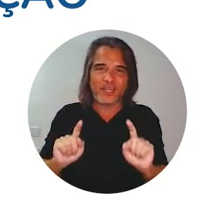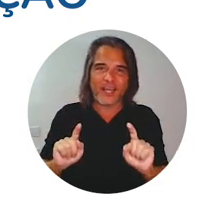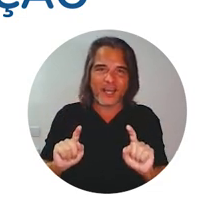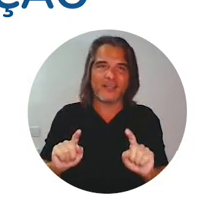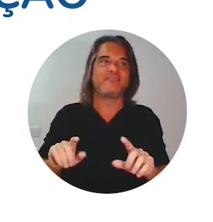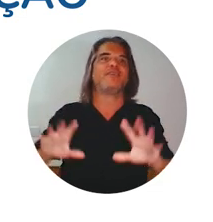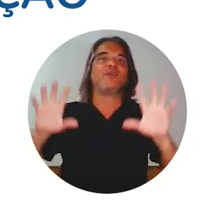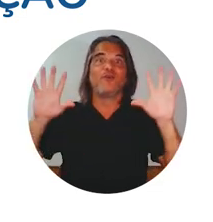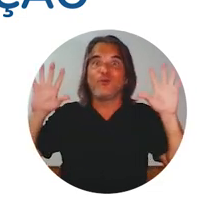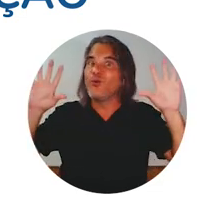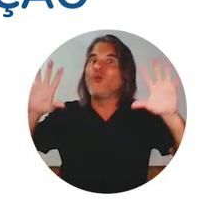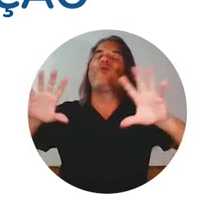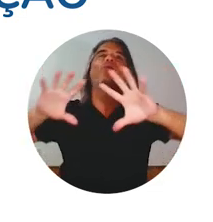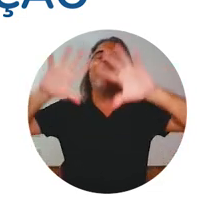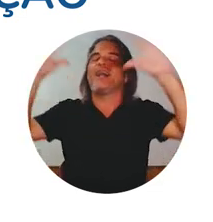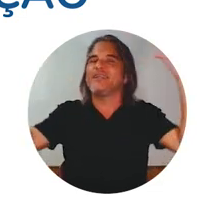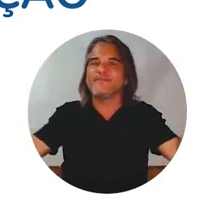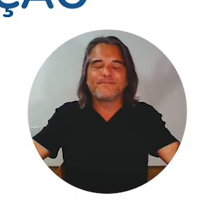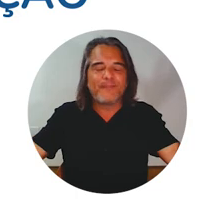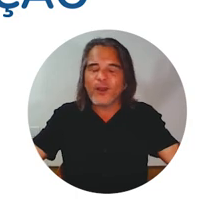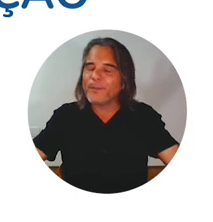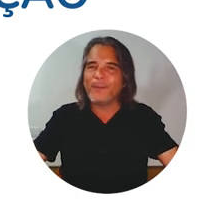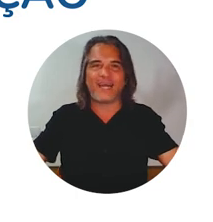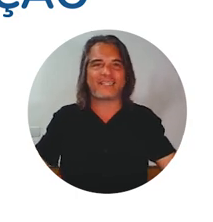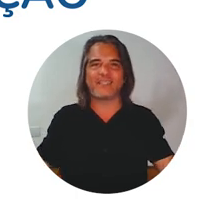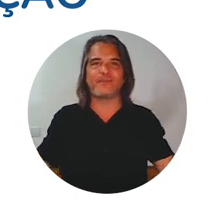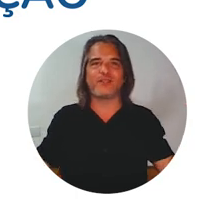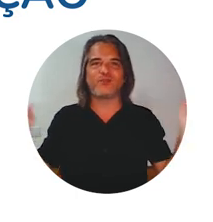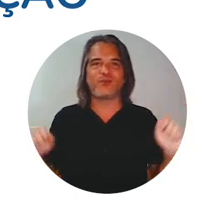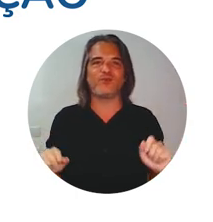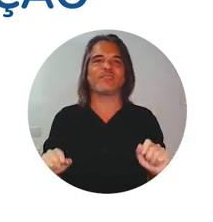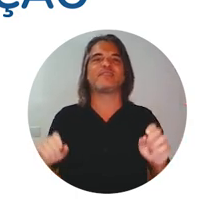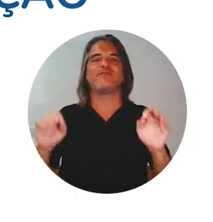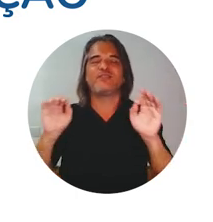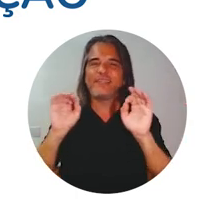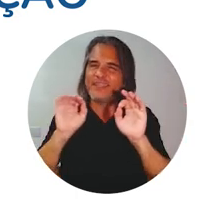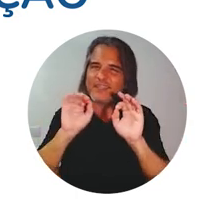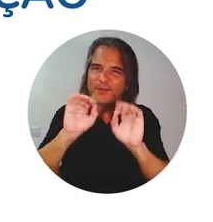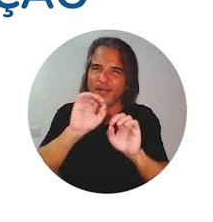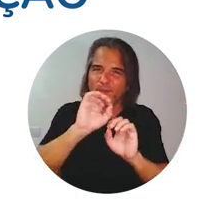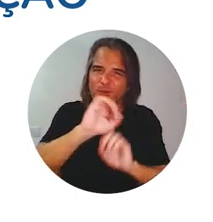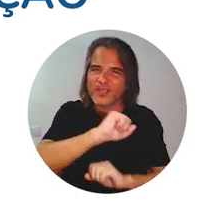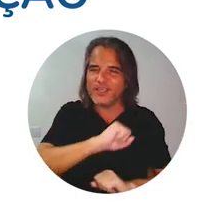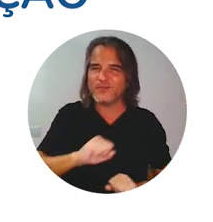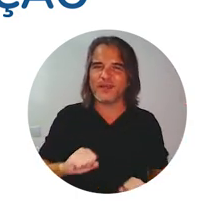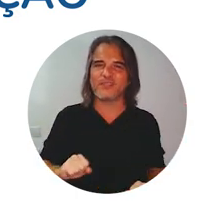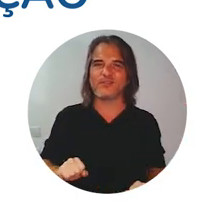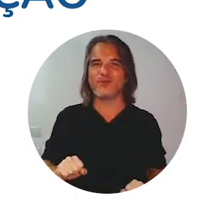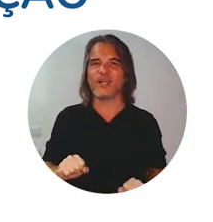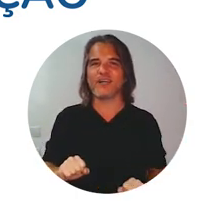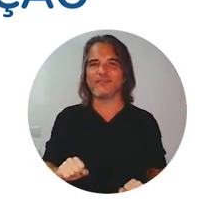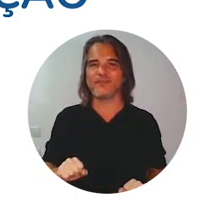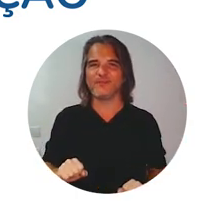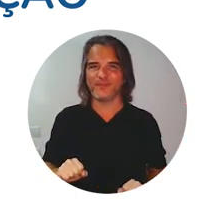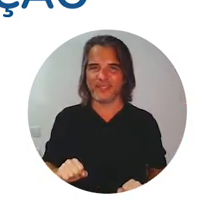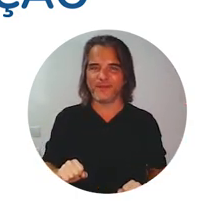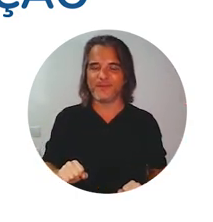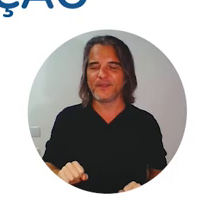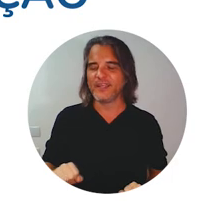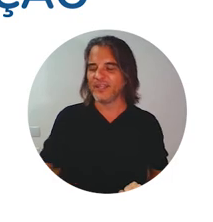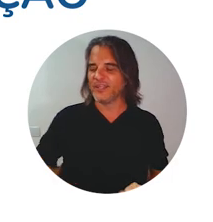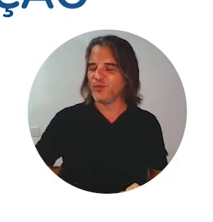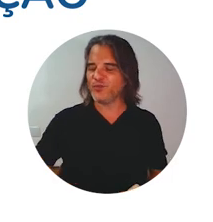se comunicar com a maior parte das pessoas, você vai ter que trabalhar um pouquinho mais no seu gráfico.